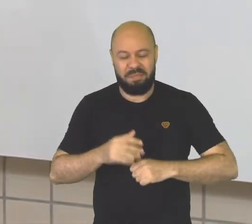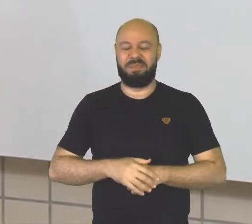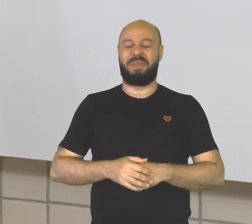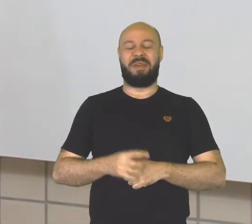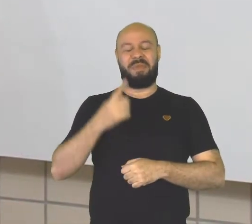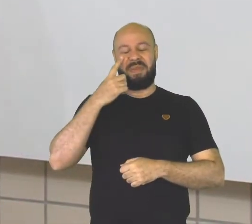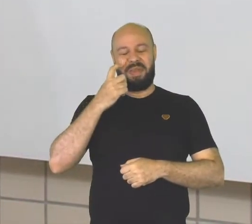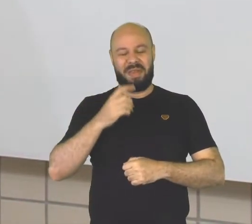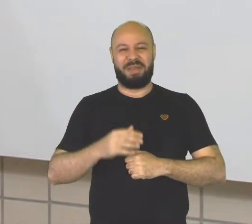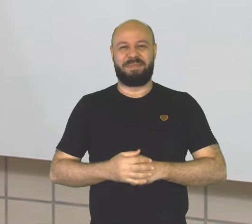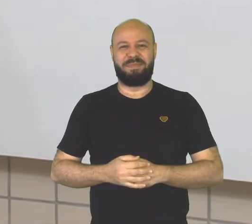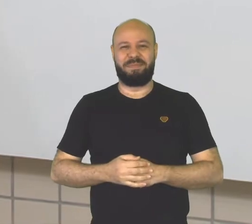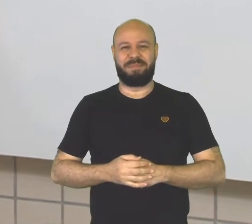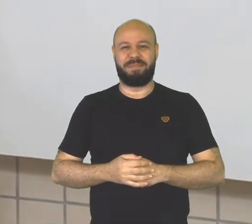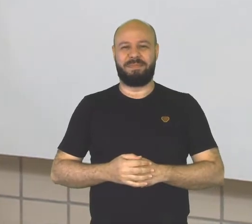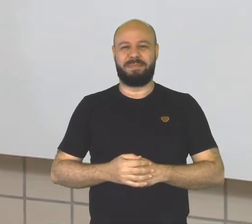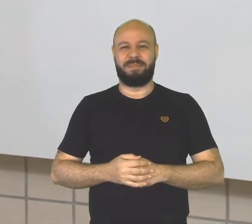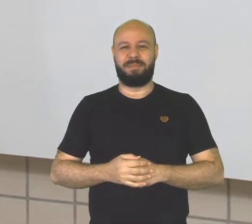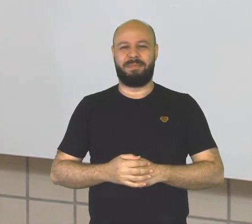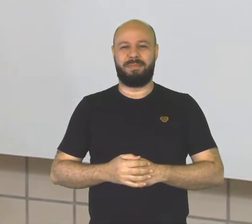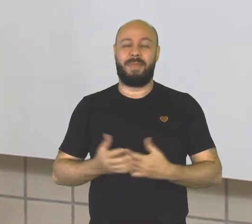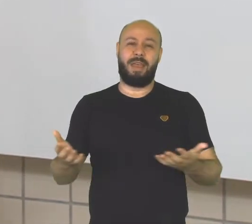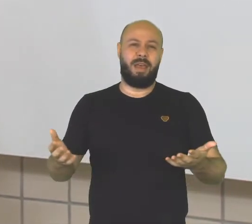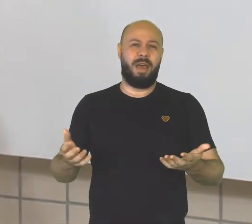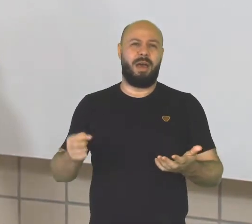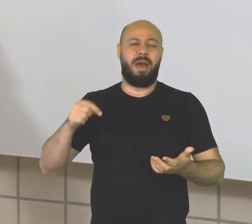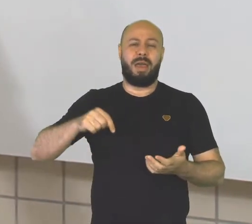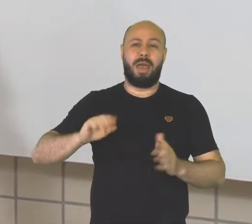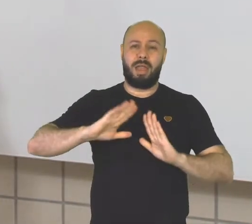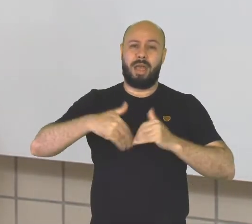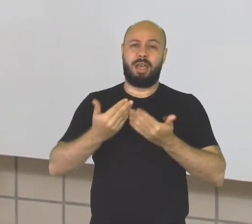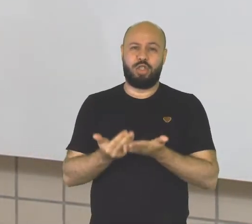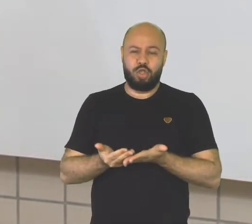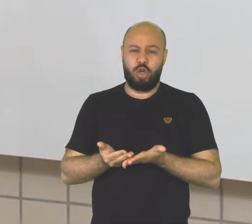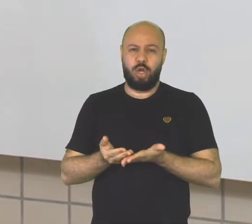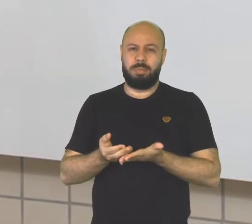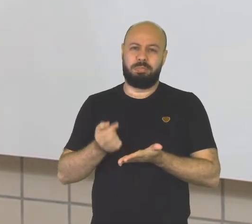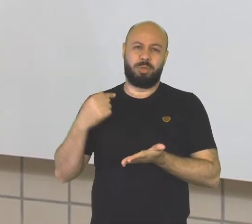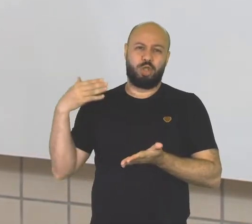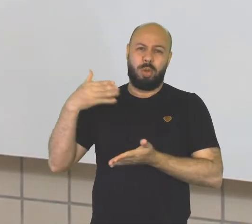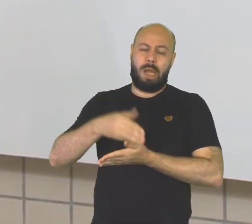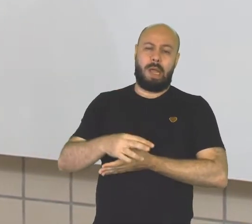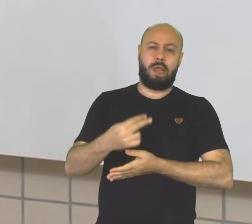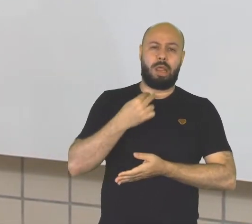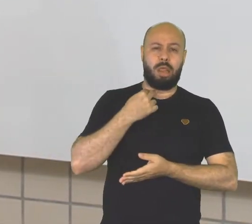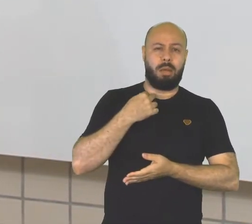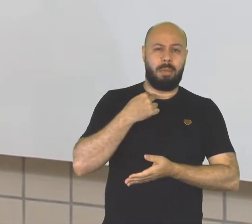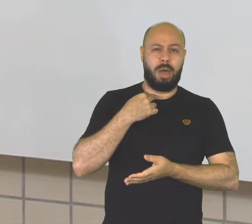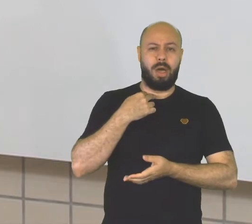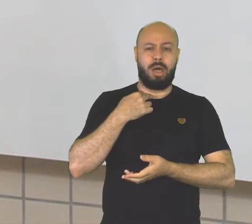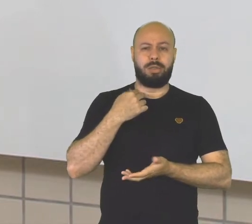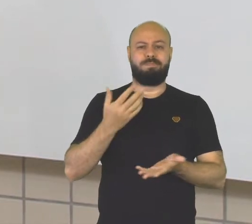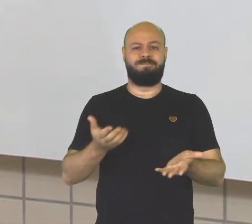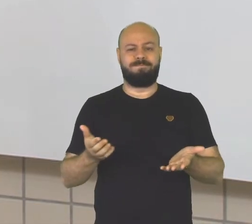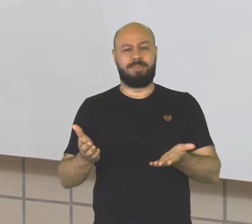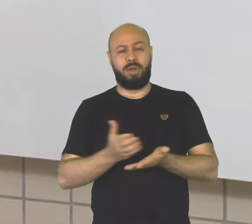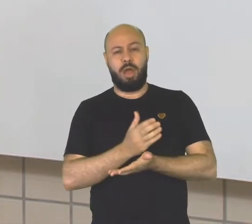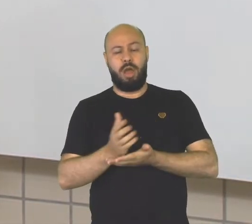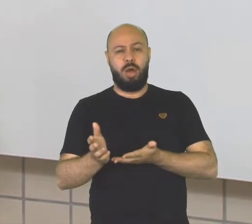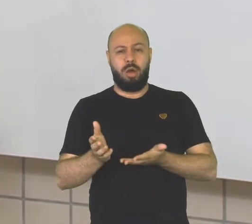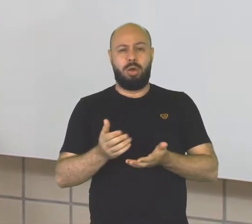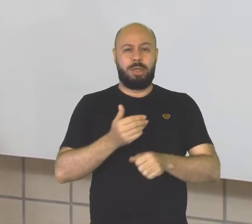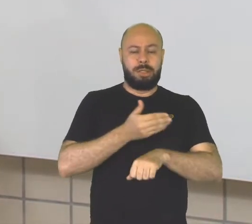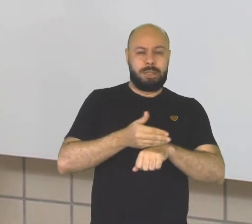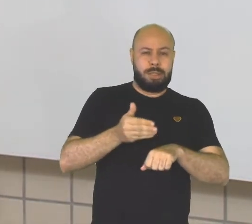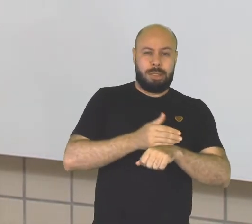interessante, né? Bom, como a gente não está num ambiente de escola, a gente não pode ir ali para a nossa quadra para poder fazer alguns educativos,